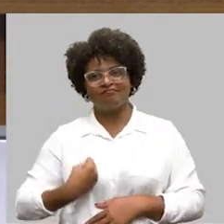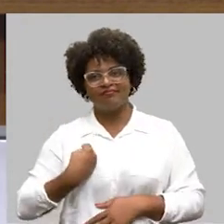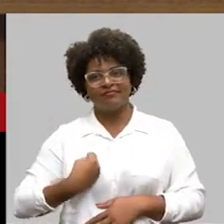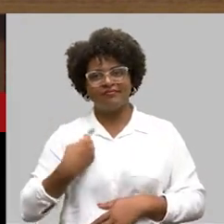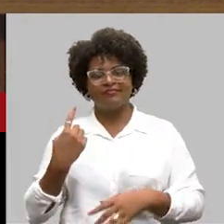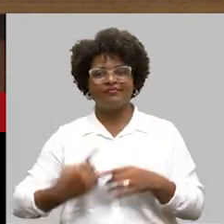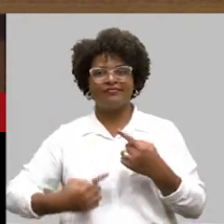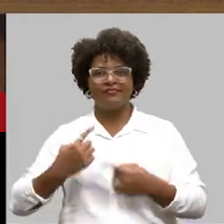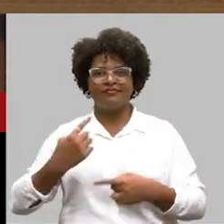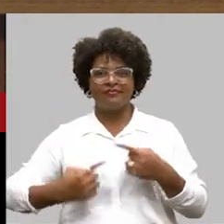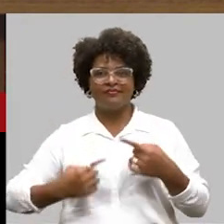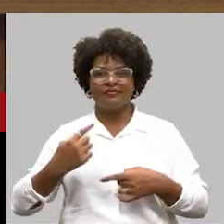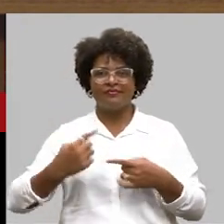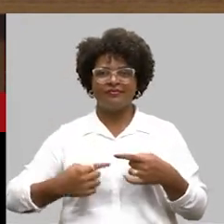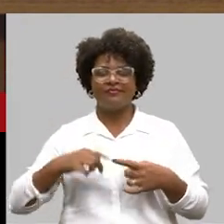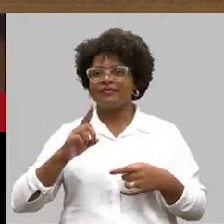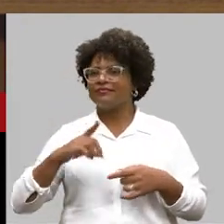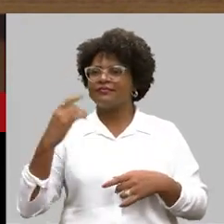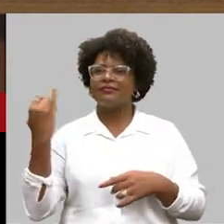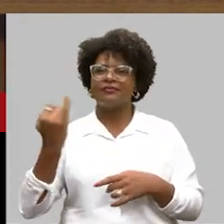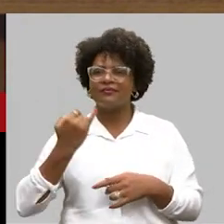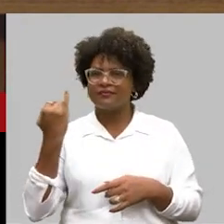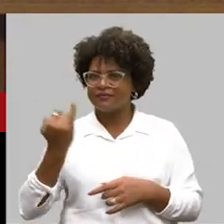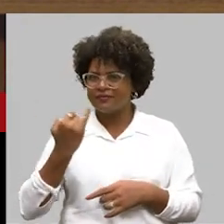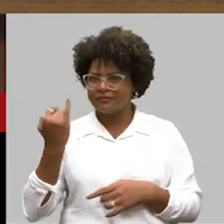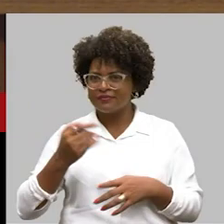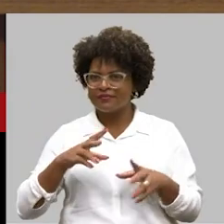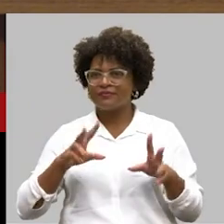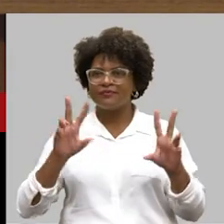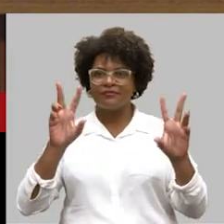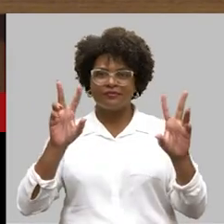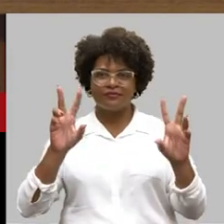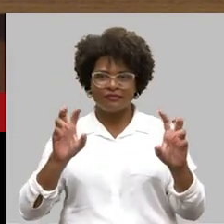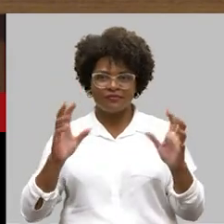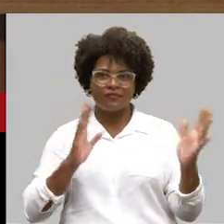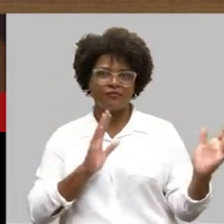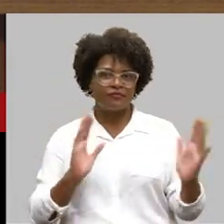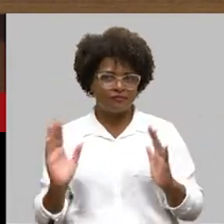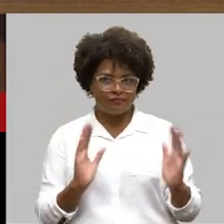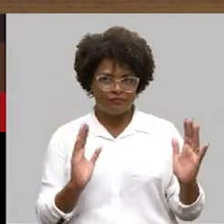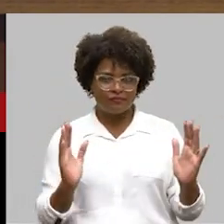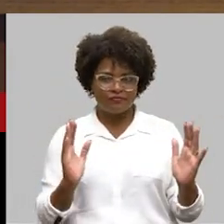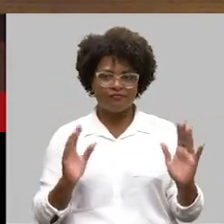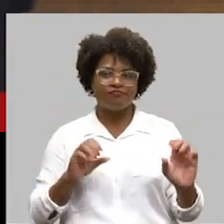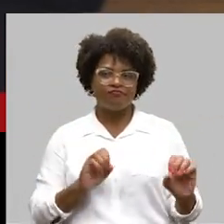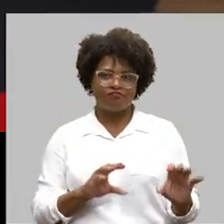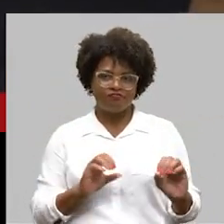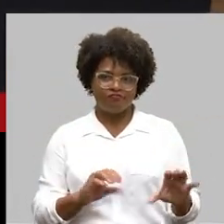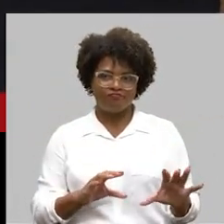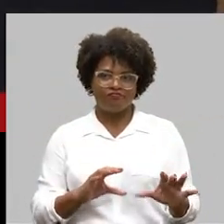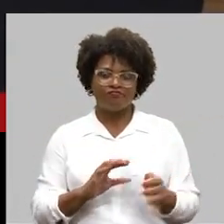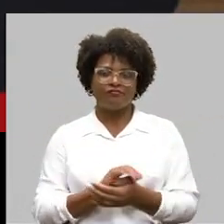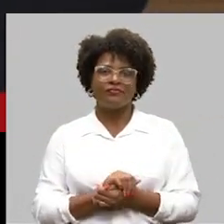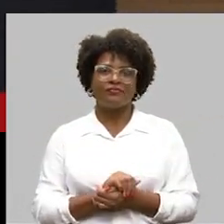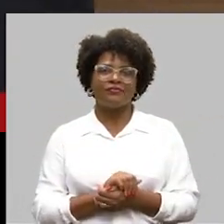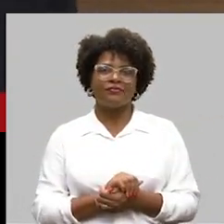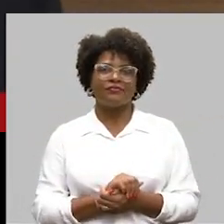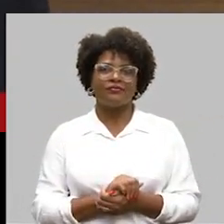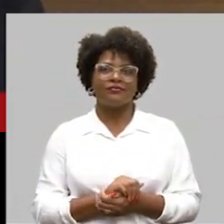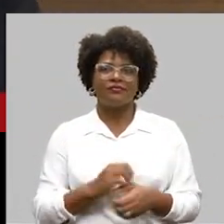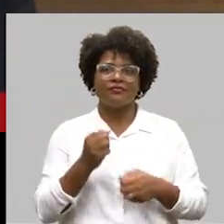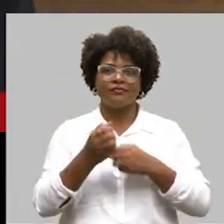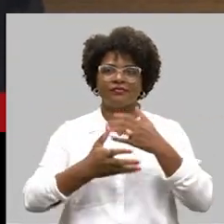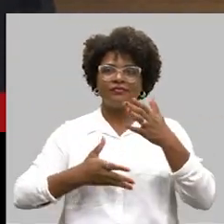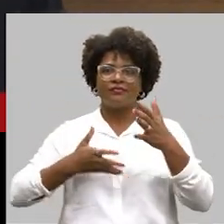debate que é tão fundamental para os tempos de hoje né quando a gente fala em educação e eu vou falar um